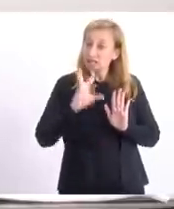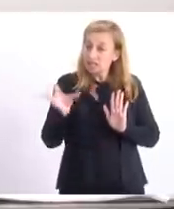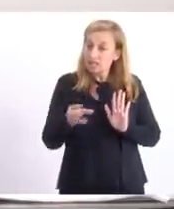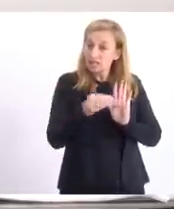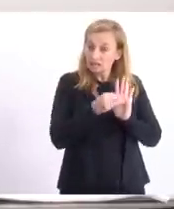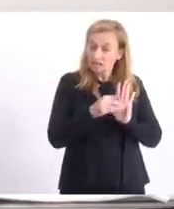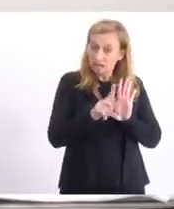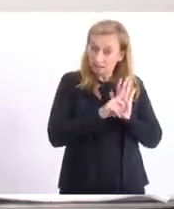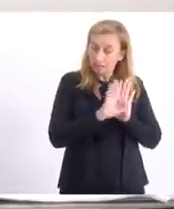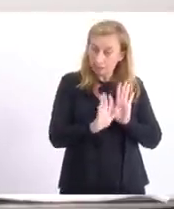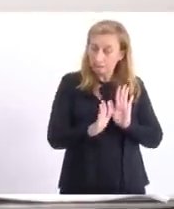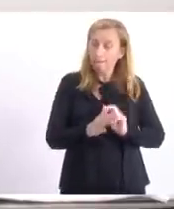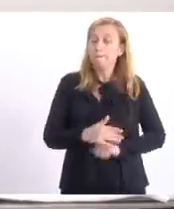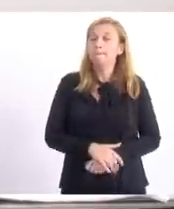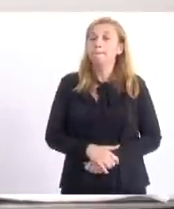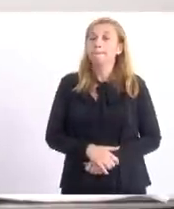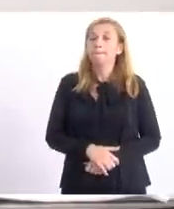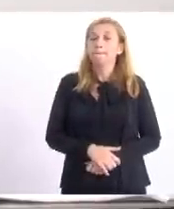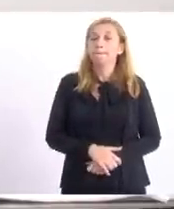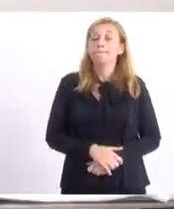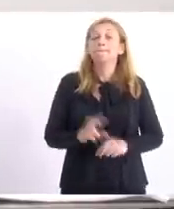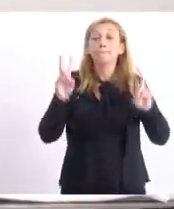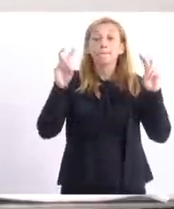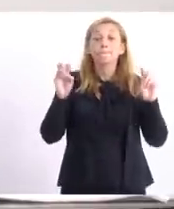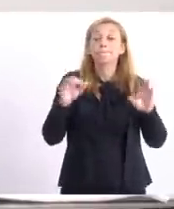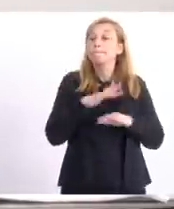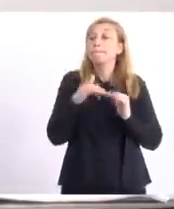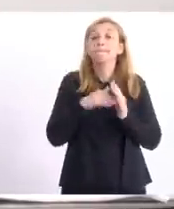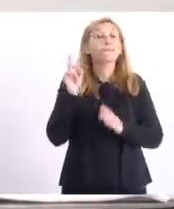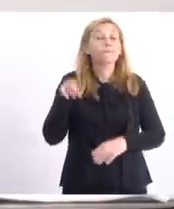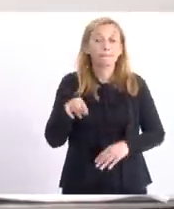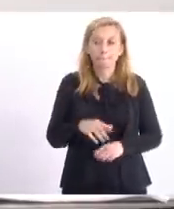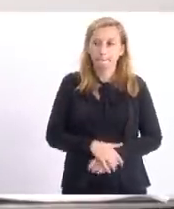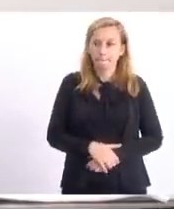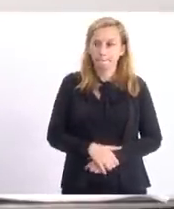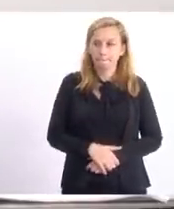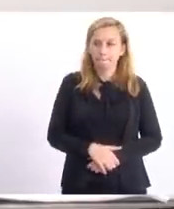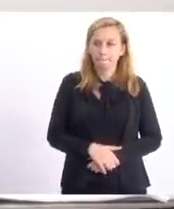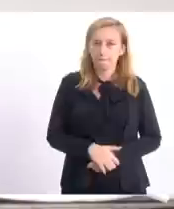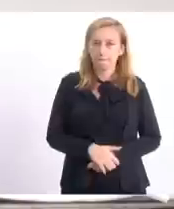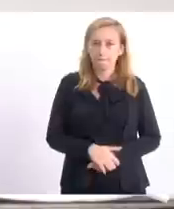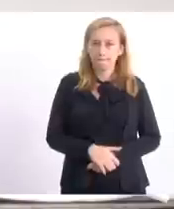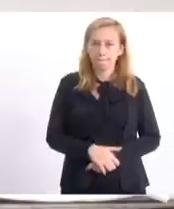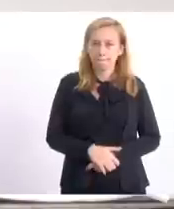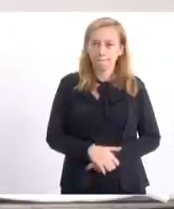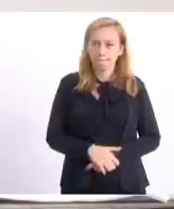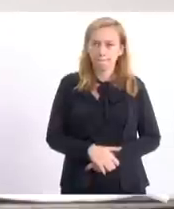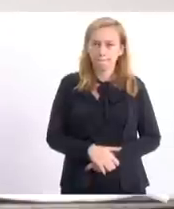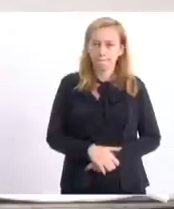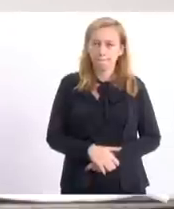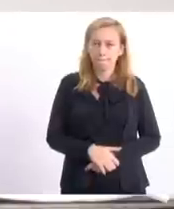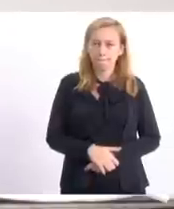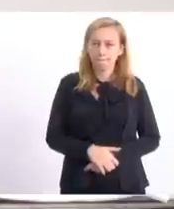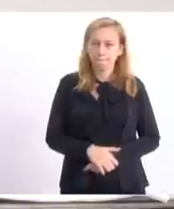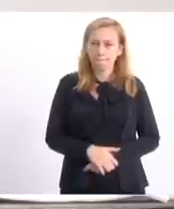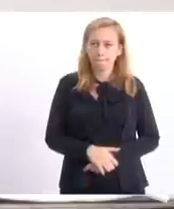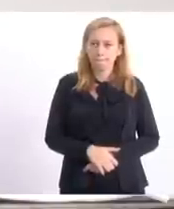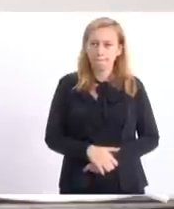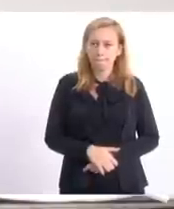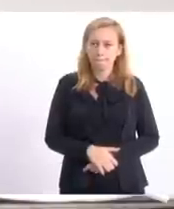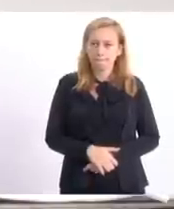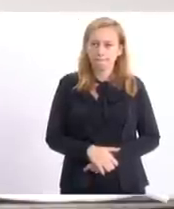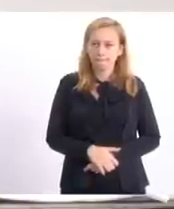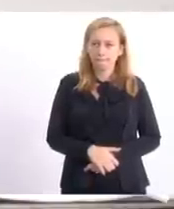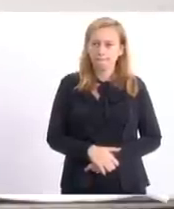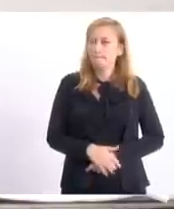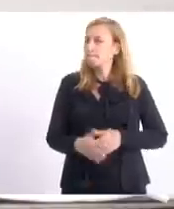lei. A questão toda é se... Nós não